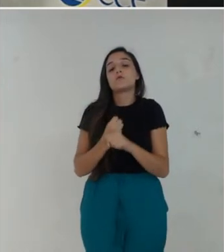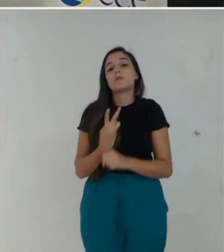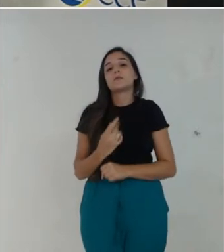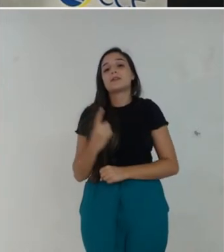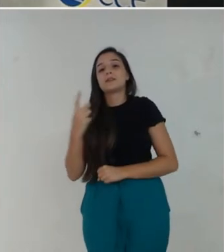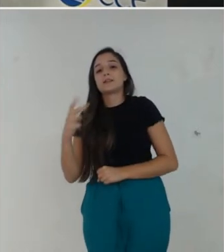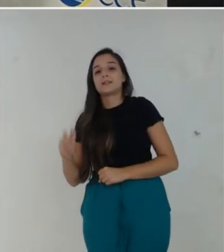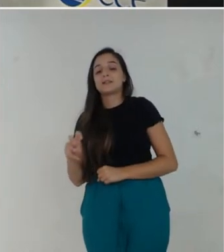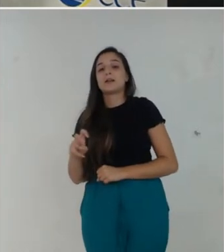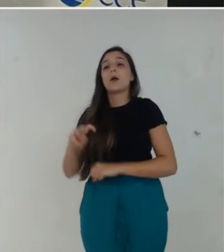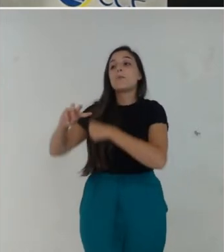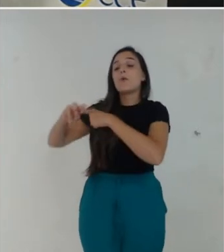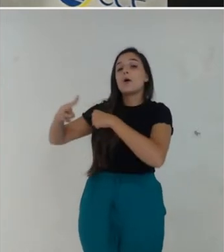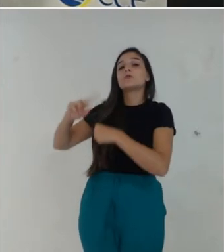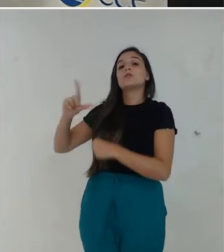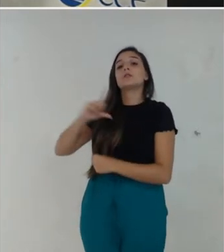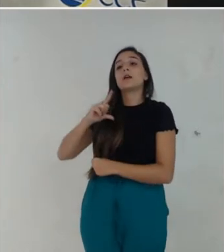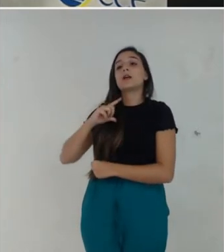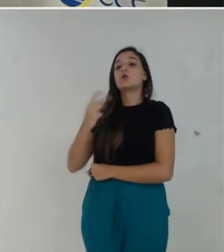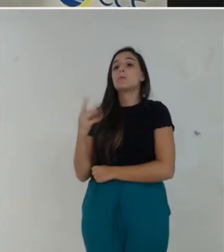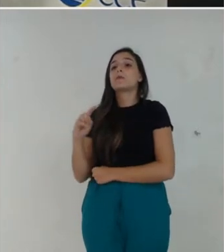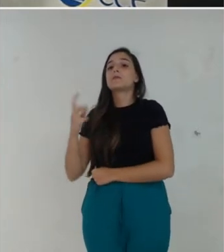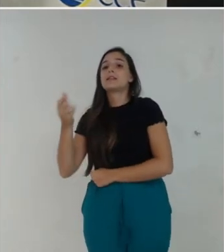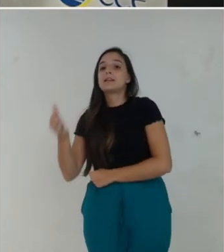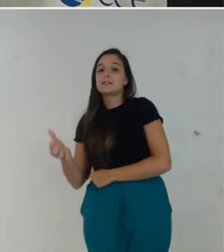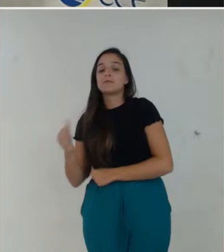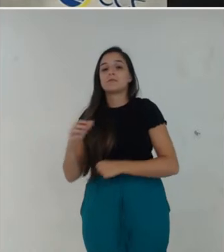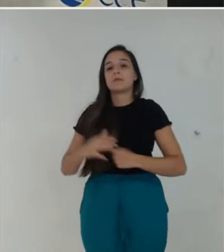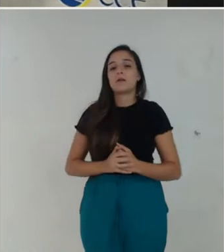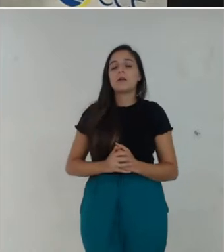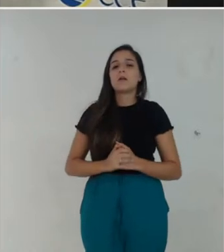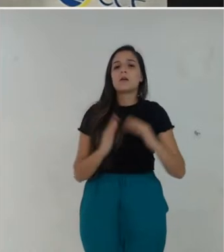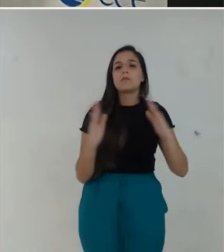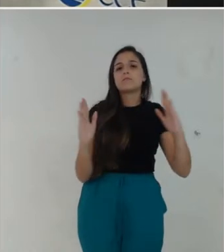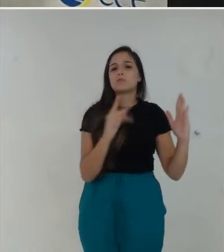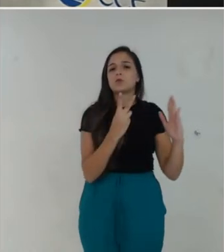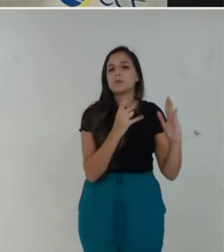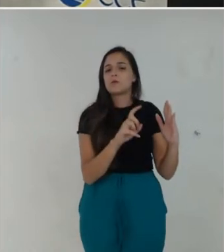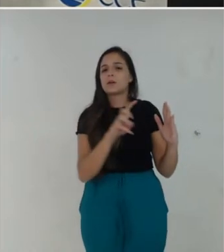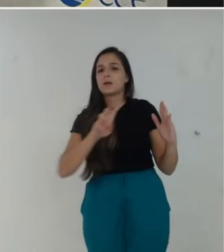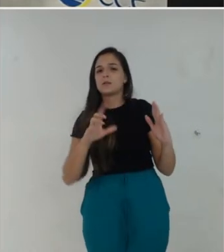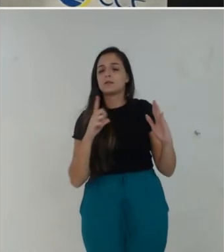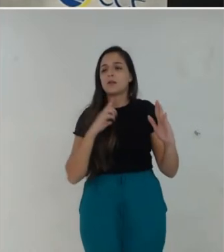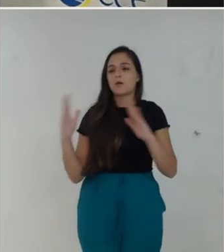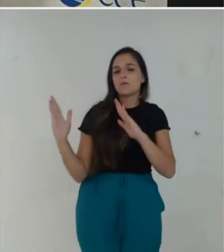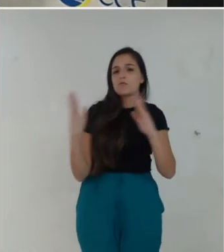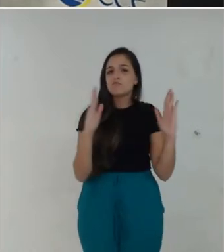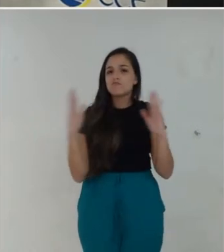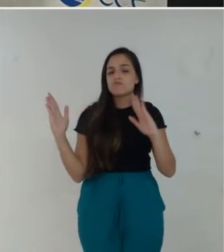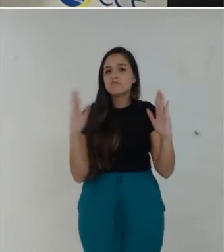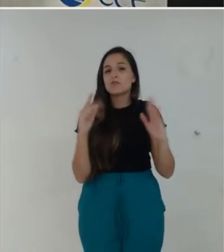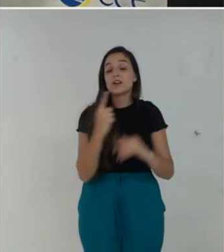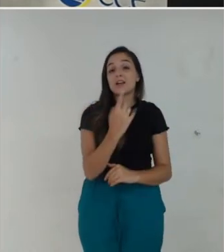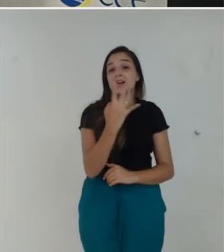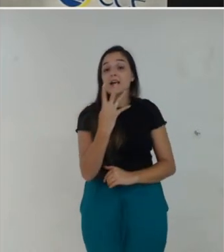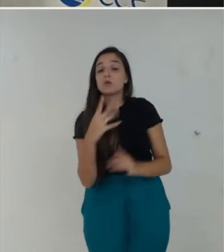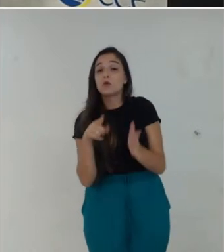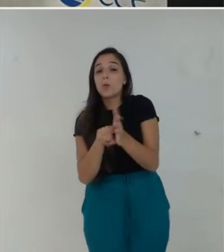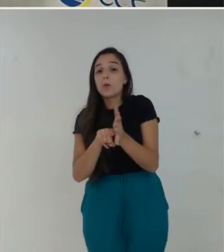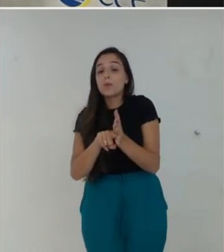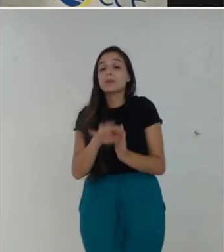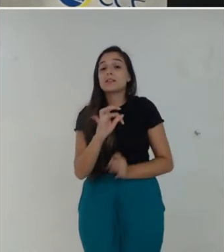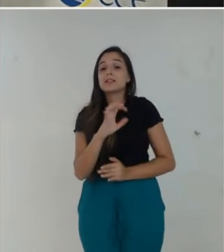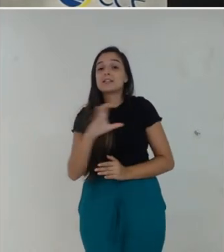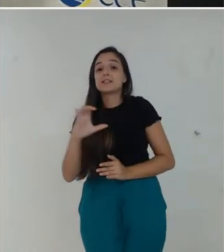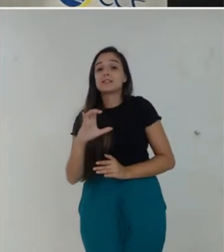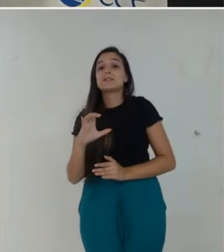de 2015, a gente tem uma média, considerando os programas de pós-graduação, de 14 pesquisas, 14 trabalhos de